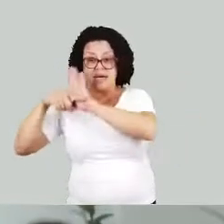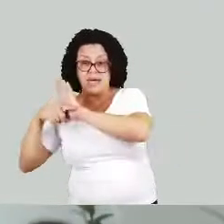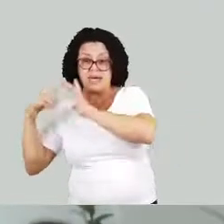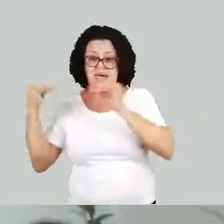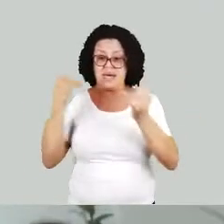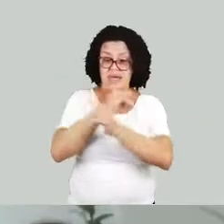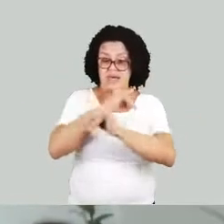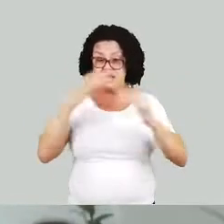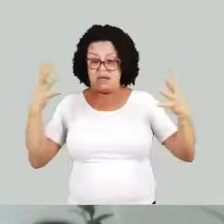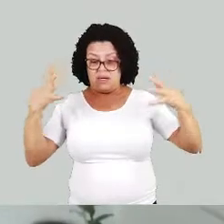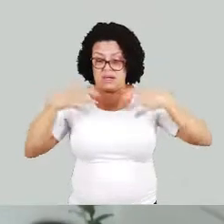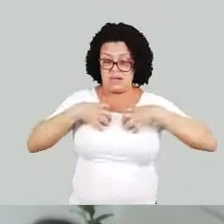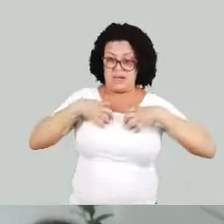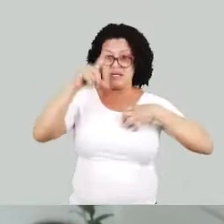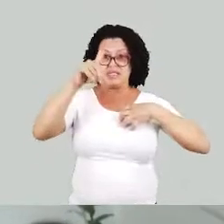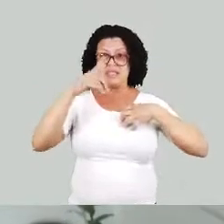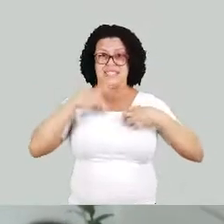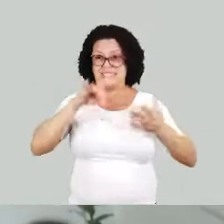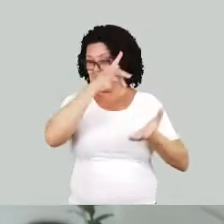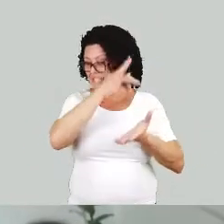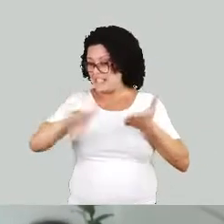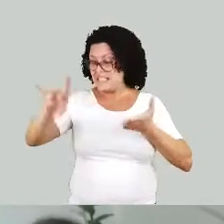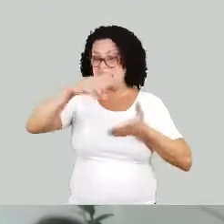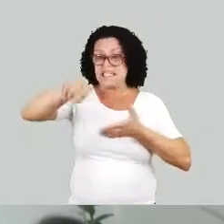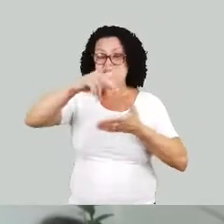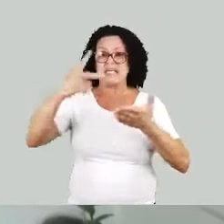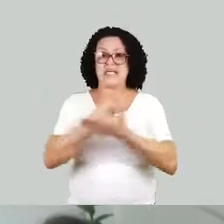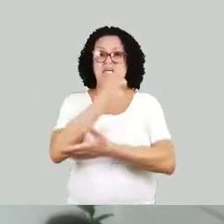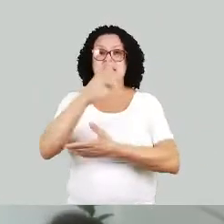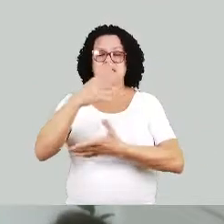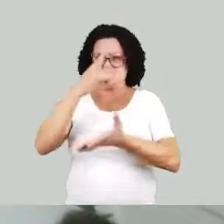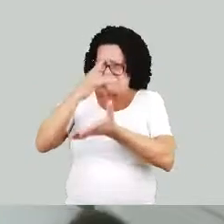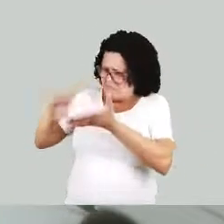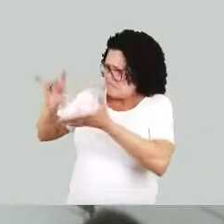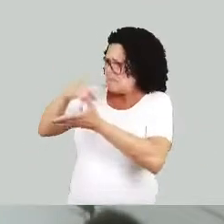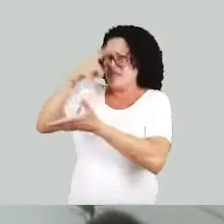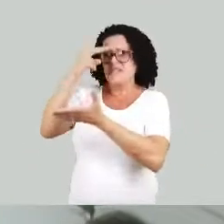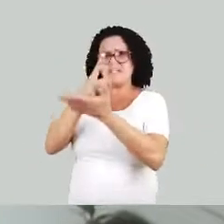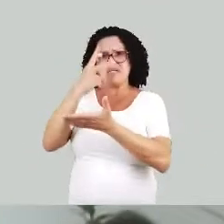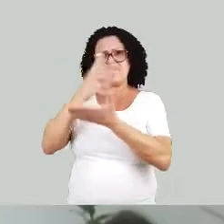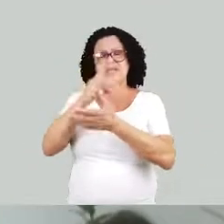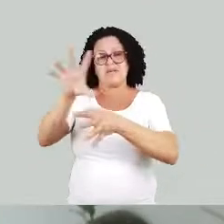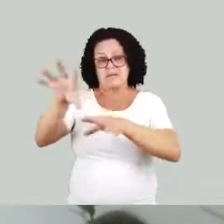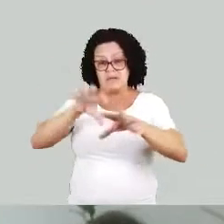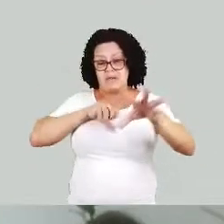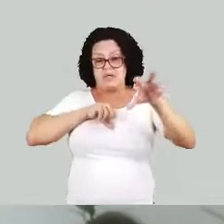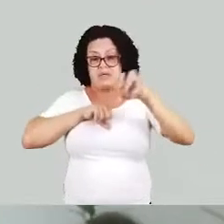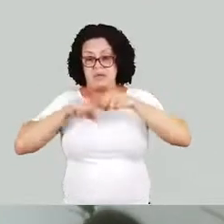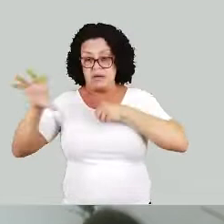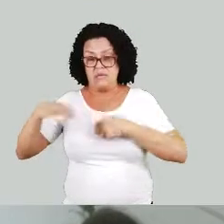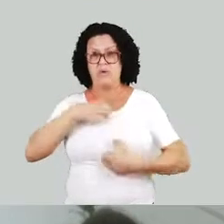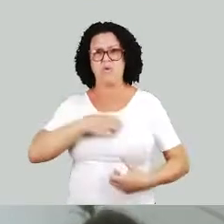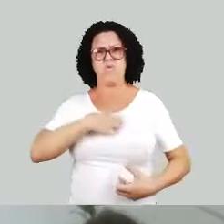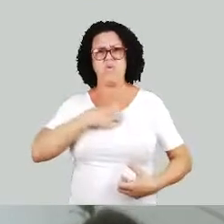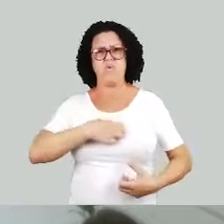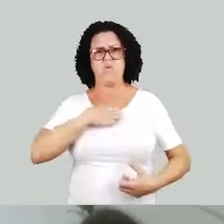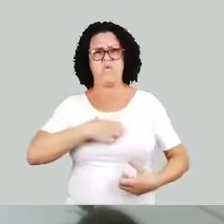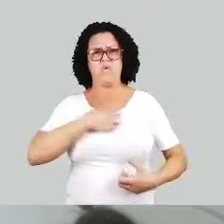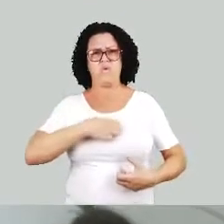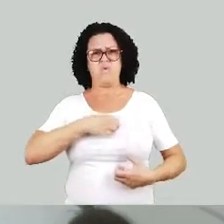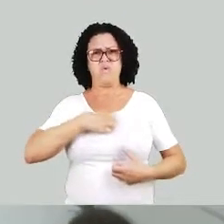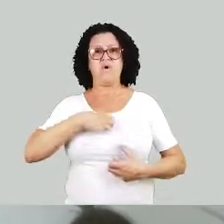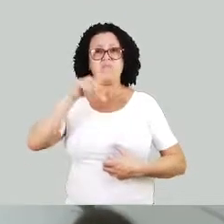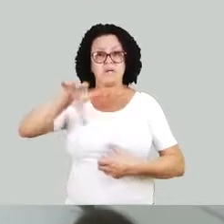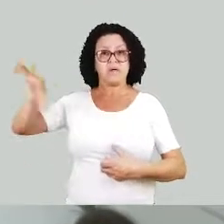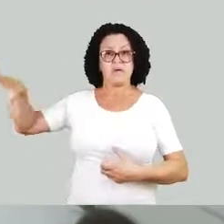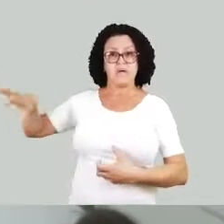emana um sentimento de ódio, a gente atrai também o ódio. À medida que a gente emana um sentimento de raiva, a gente